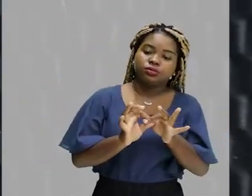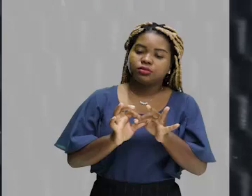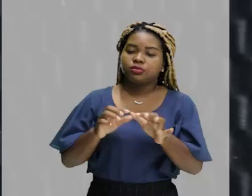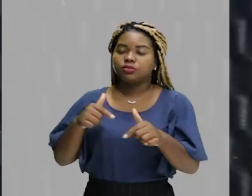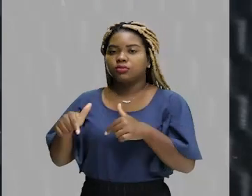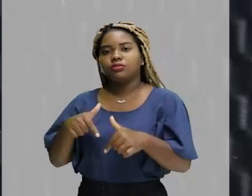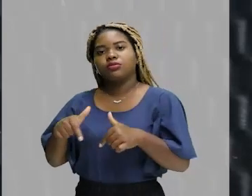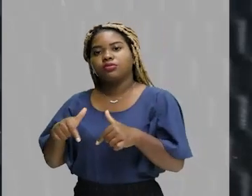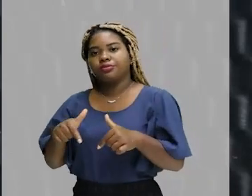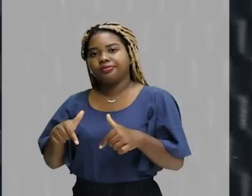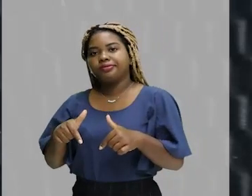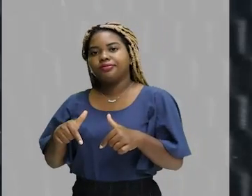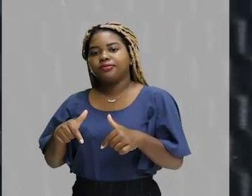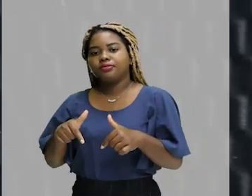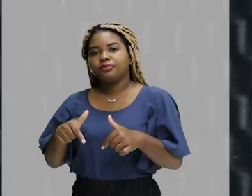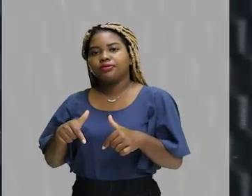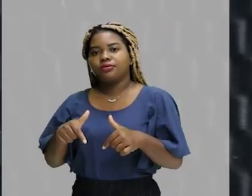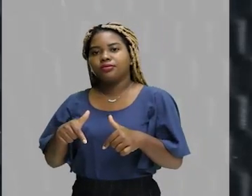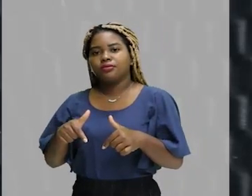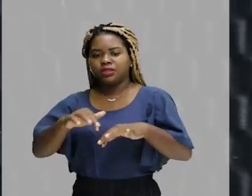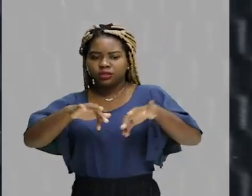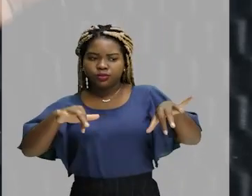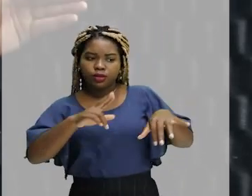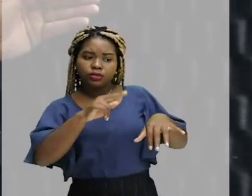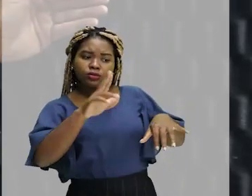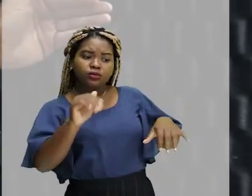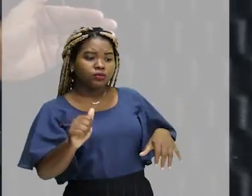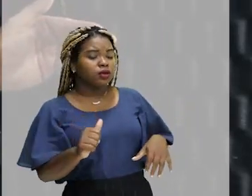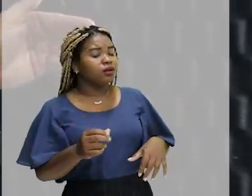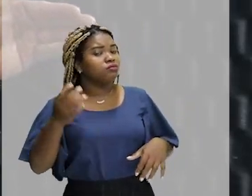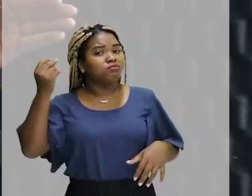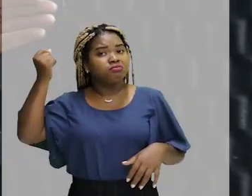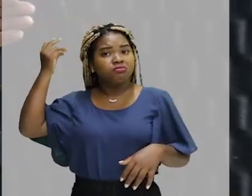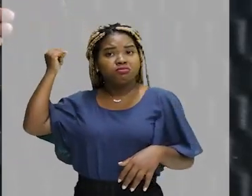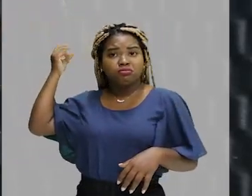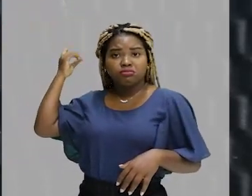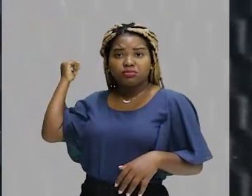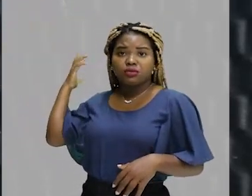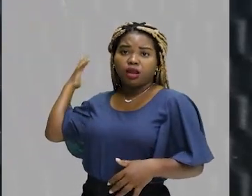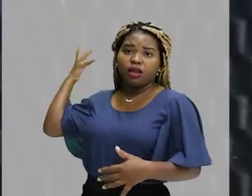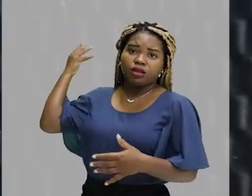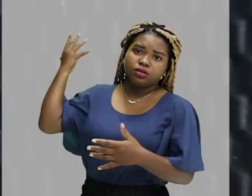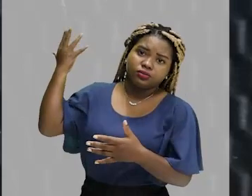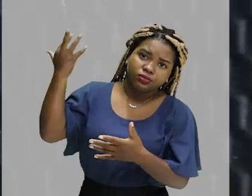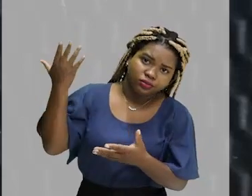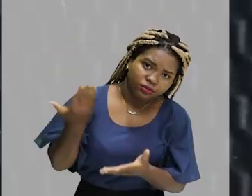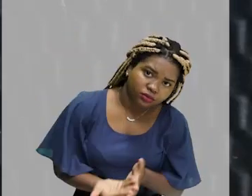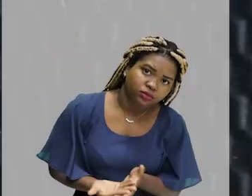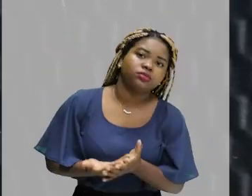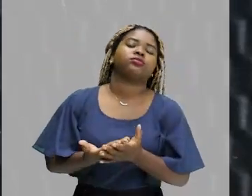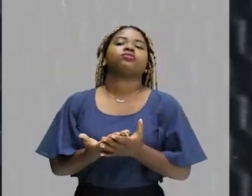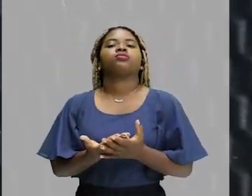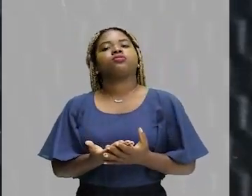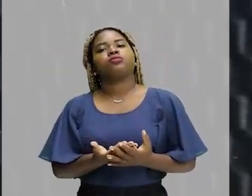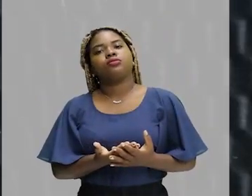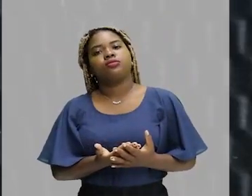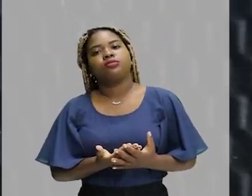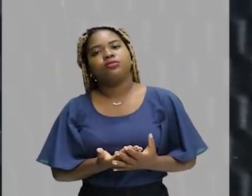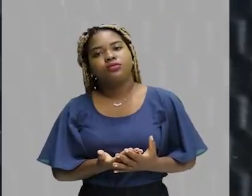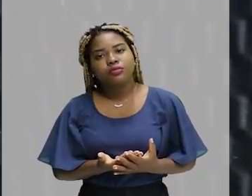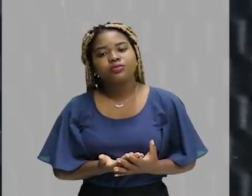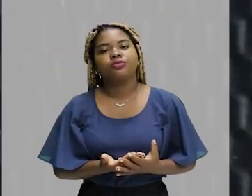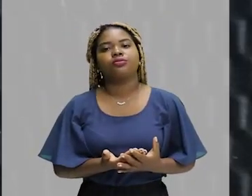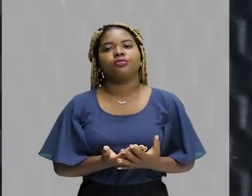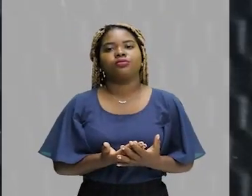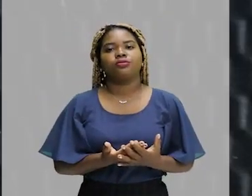conseguir dissociar isso nunca, tá? Desde a era primitiva até o mundo aqui que nós estamos hoje inseridos, e este mundo